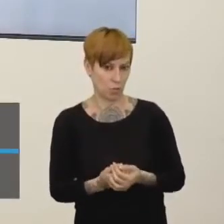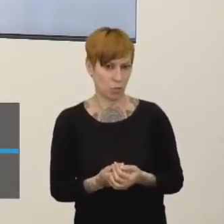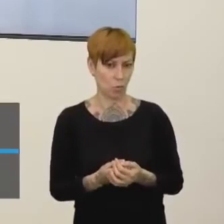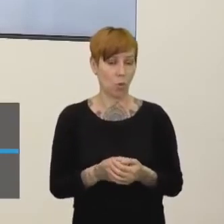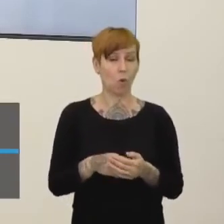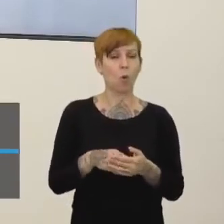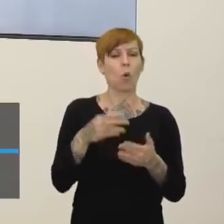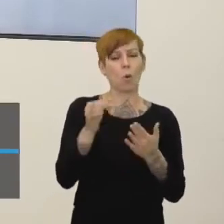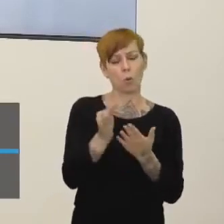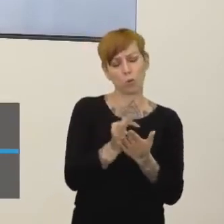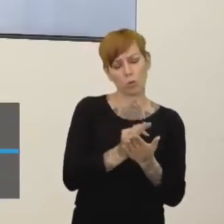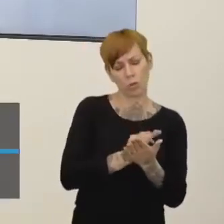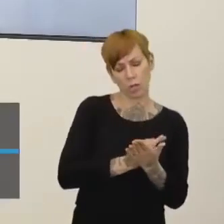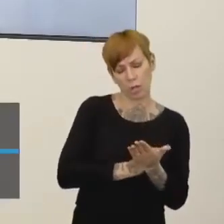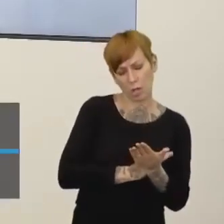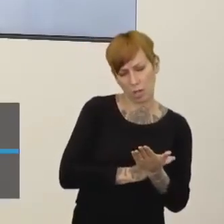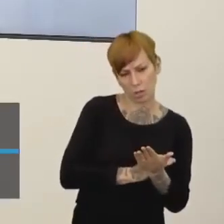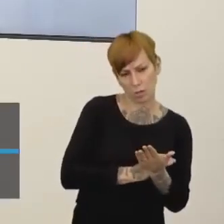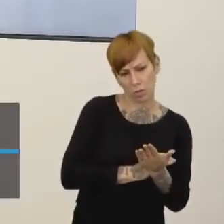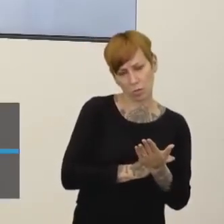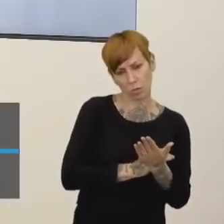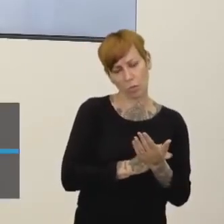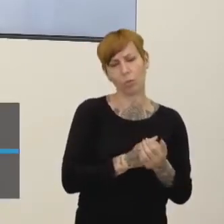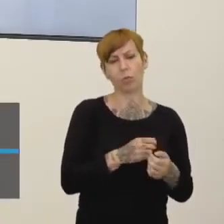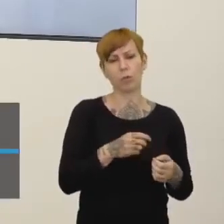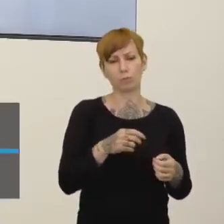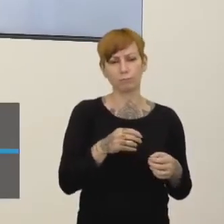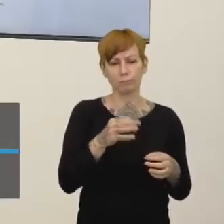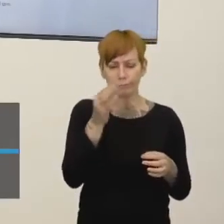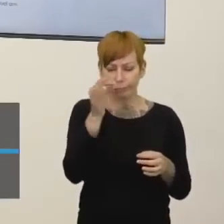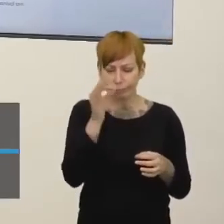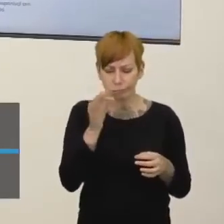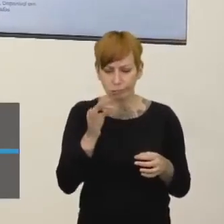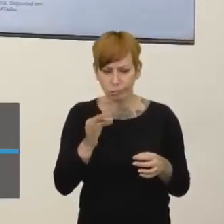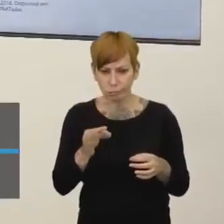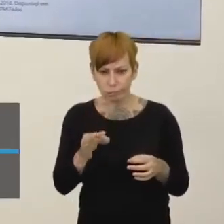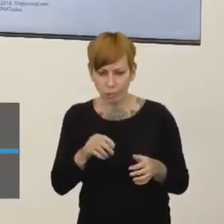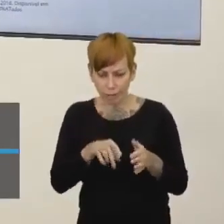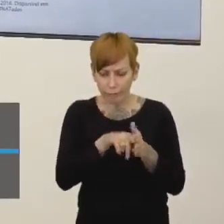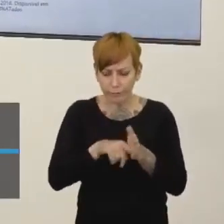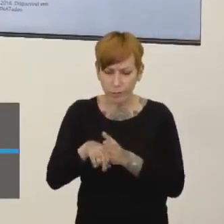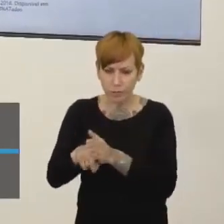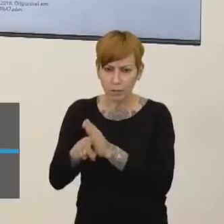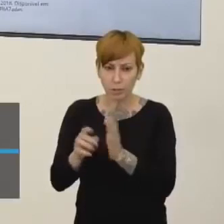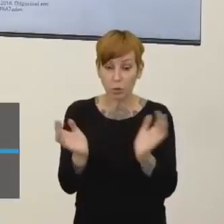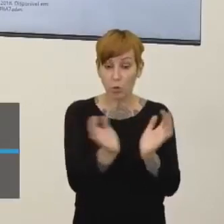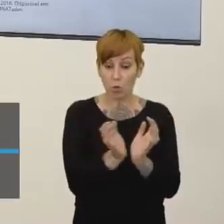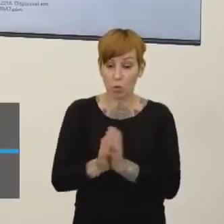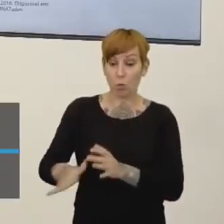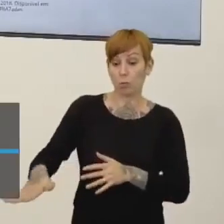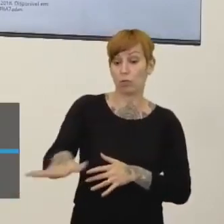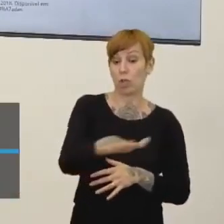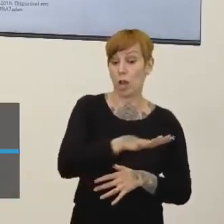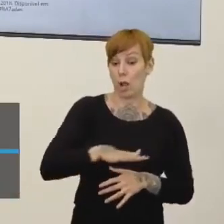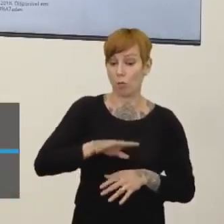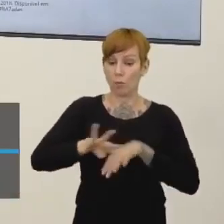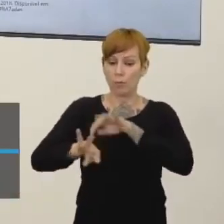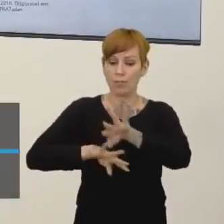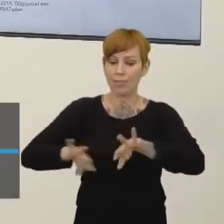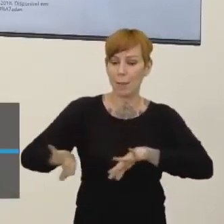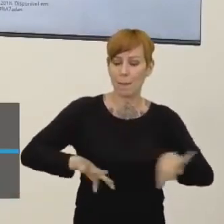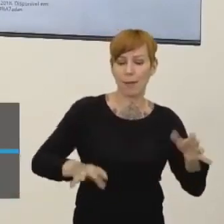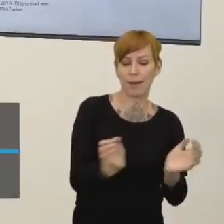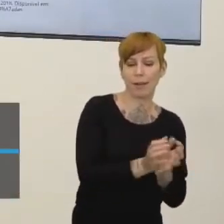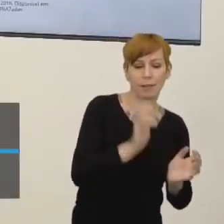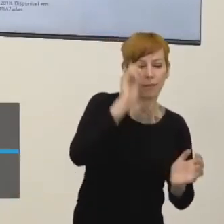análise, primeiro, do grupo geral, depois ele vai separando negros, pardos, brancos,